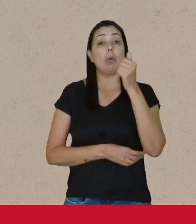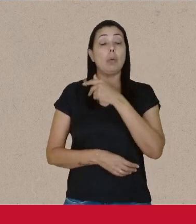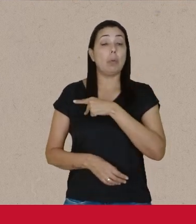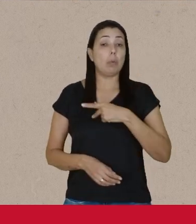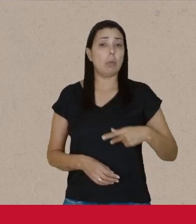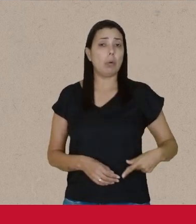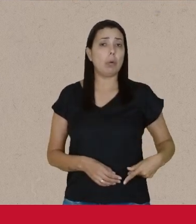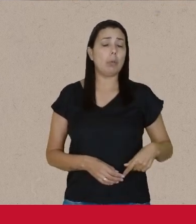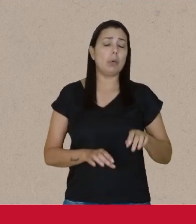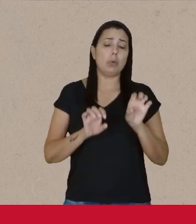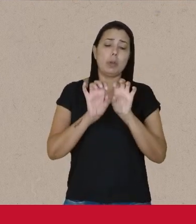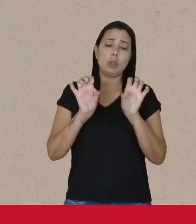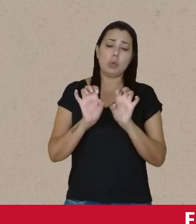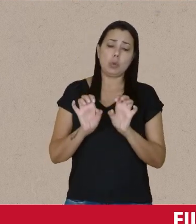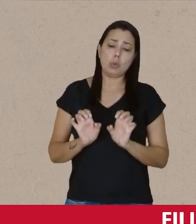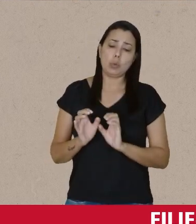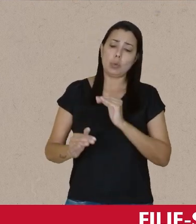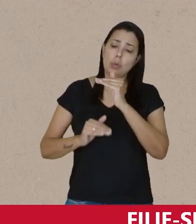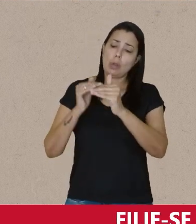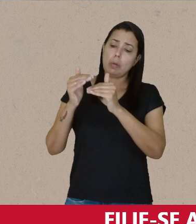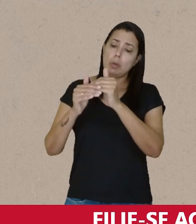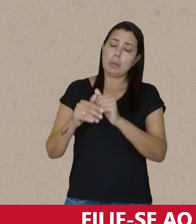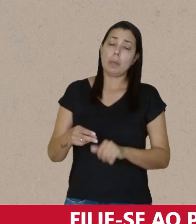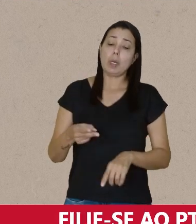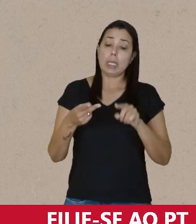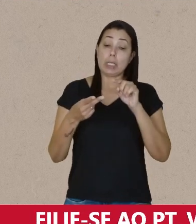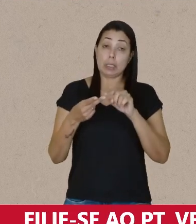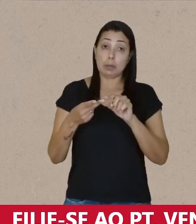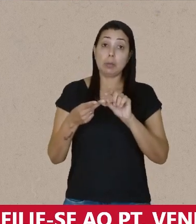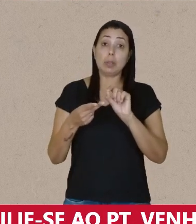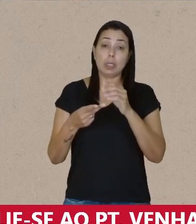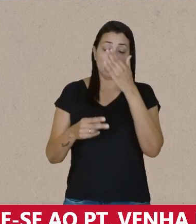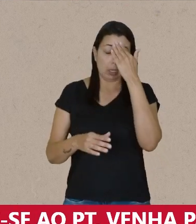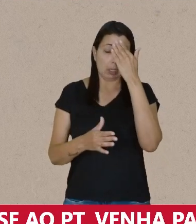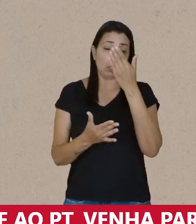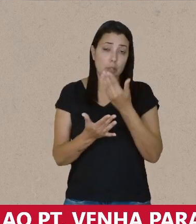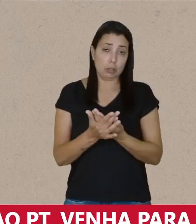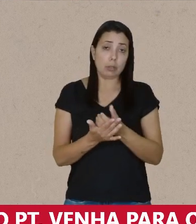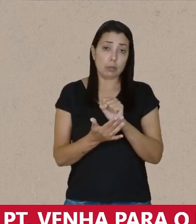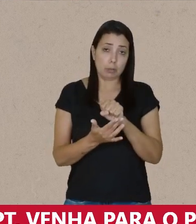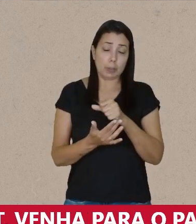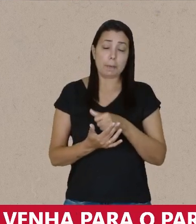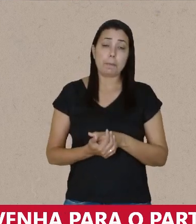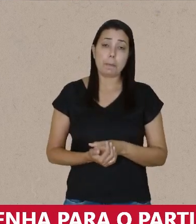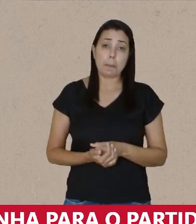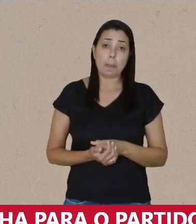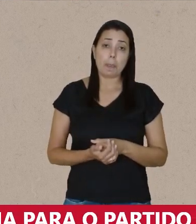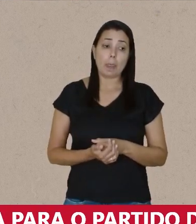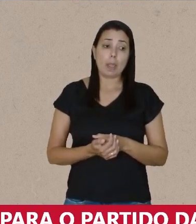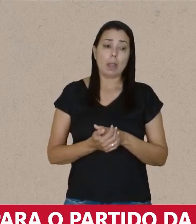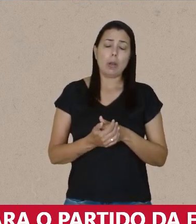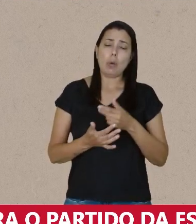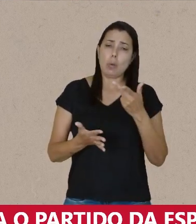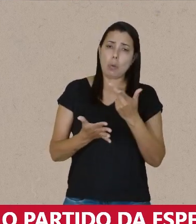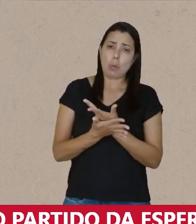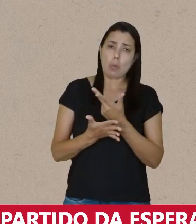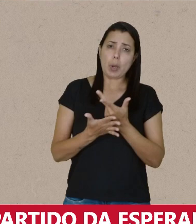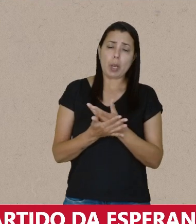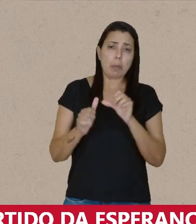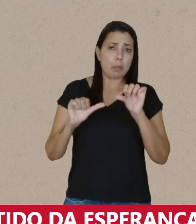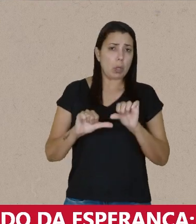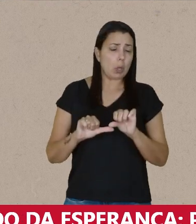para exportação, para o desenvolvimento. Nós entramos numa segunda fase. Eu acredito que a maior falha nossa foi